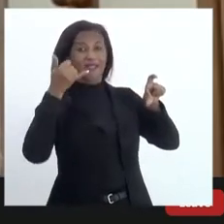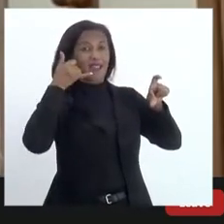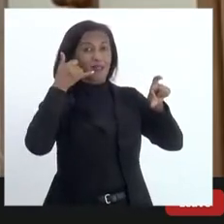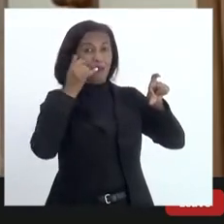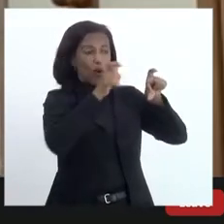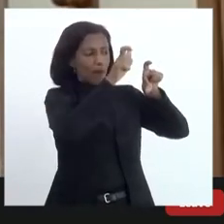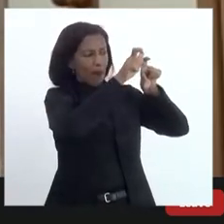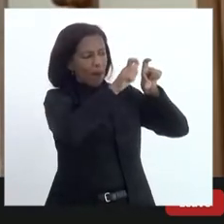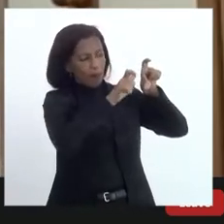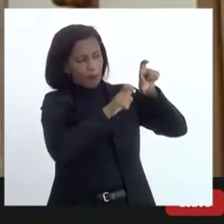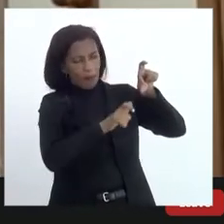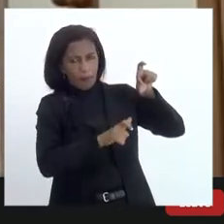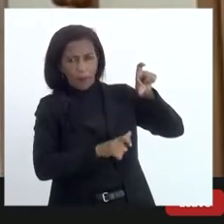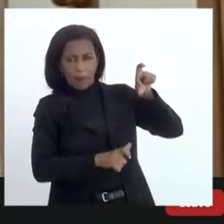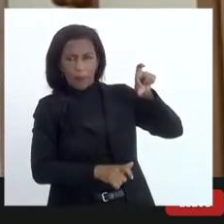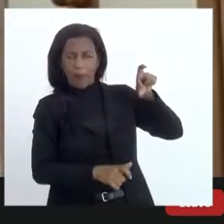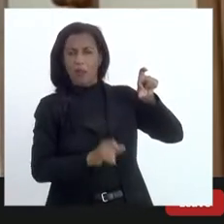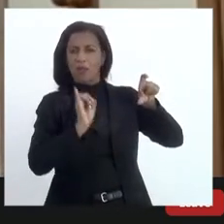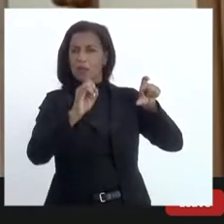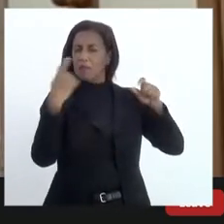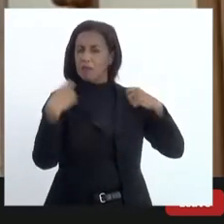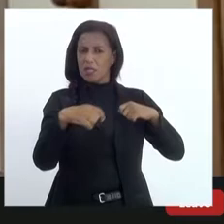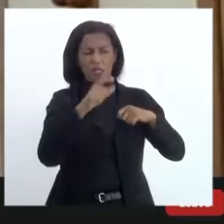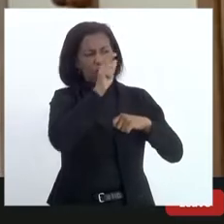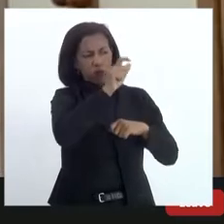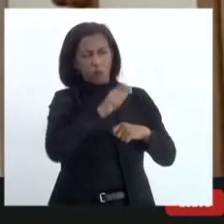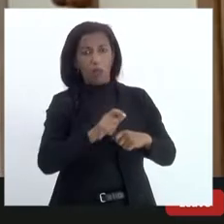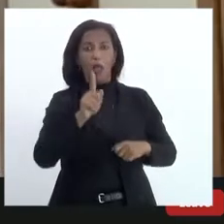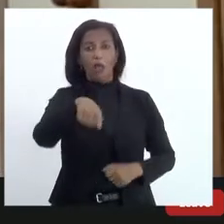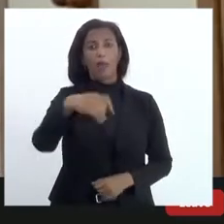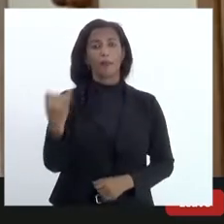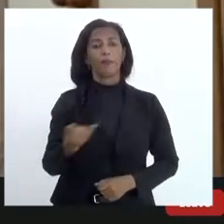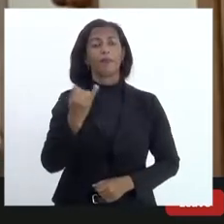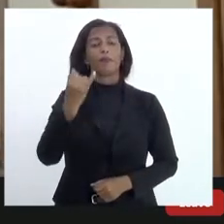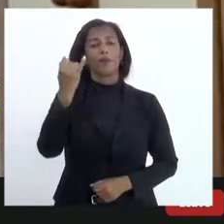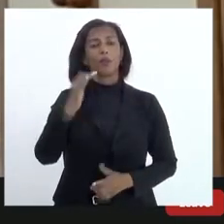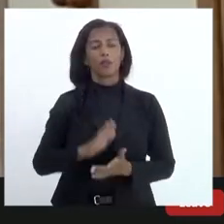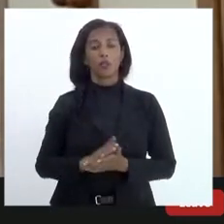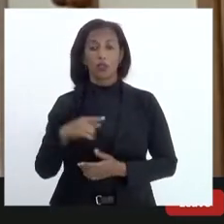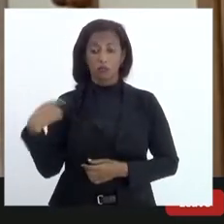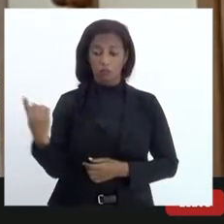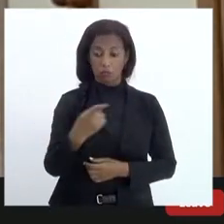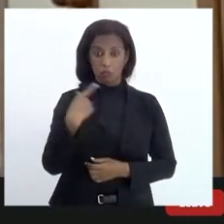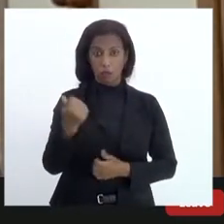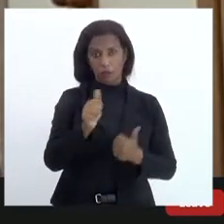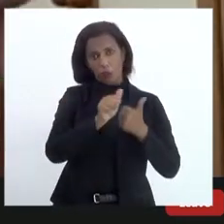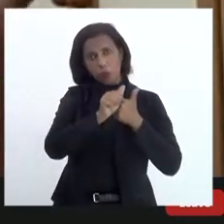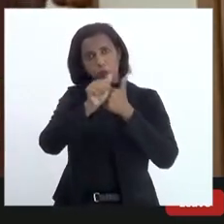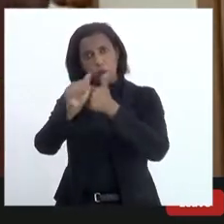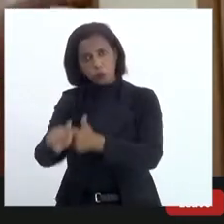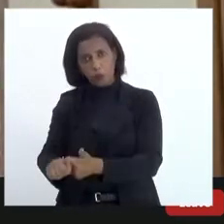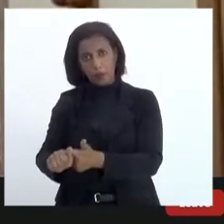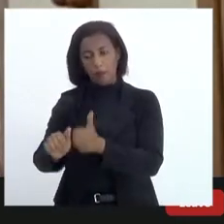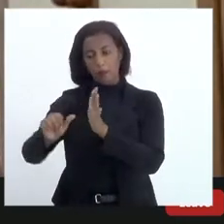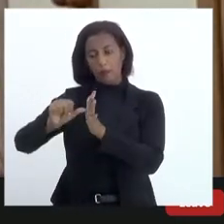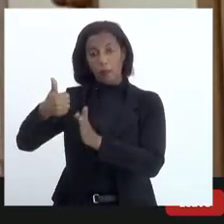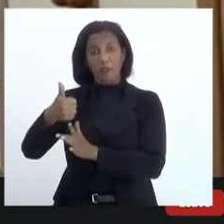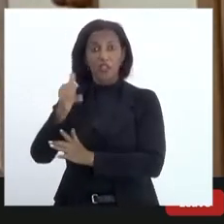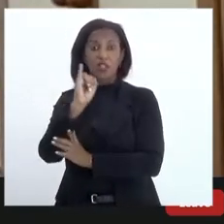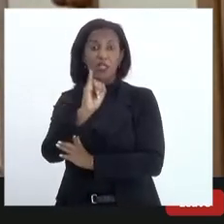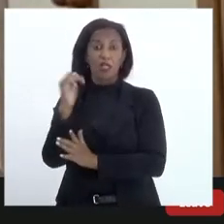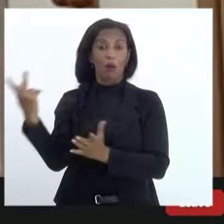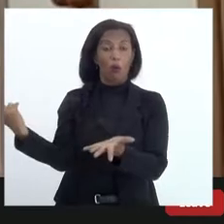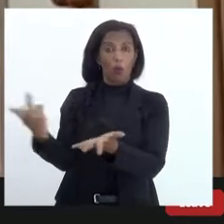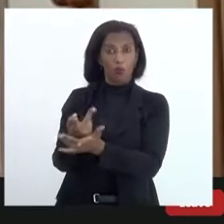atendimento das vítimas. E isso é muito importante. Então, nós fazemos esse acompanhamento, uma vez que esse inquérito